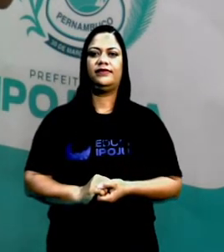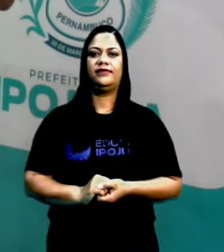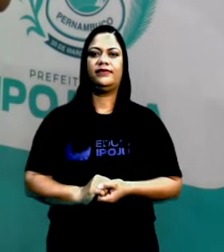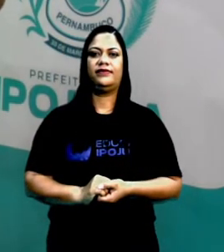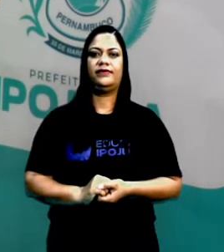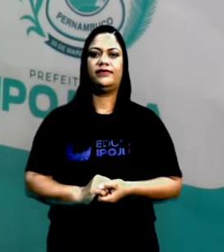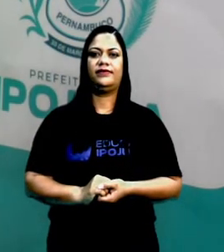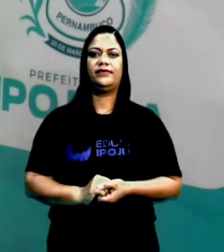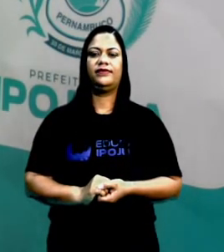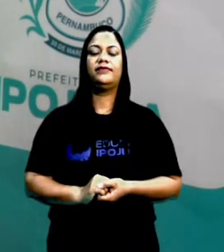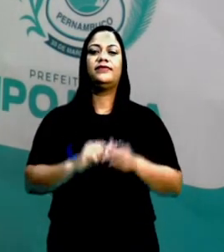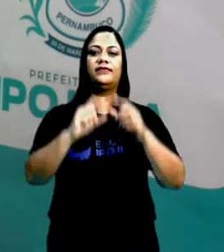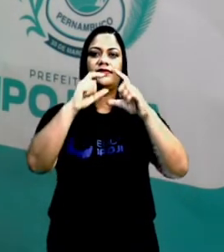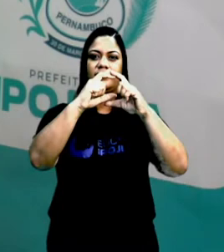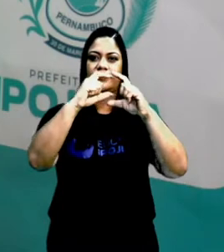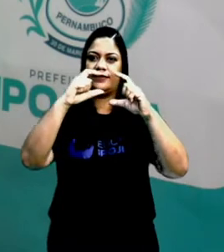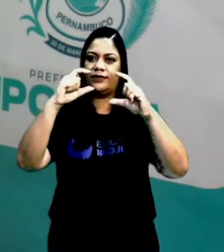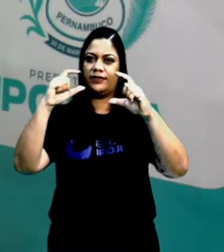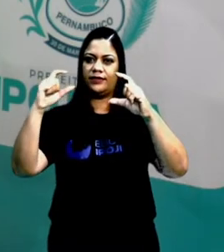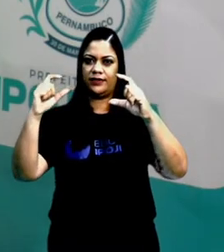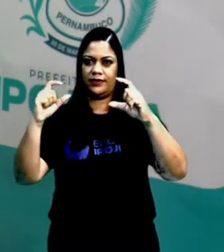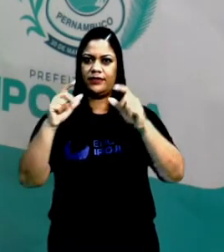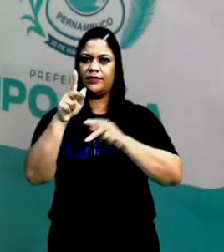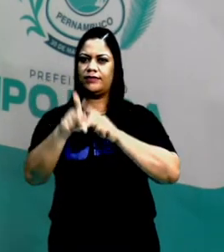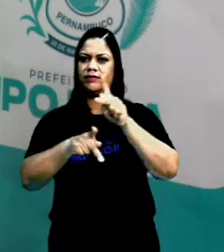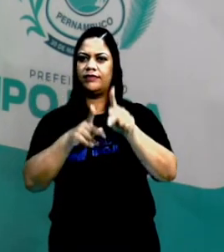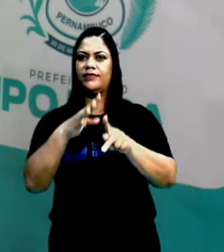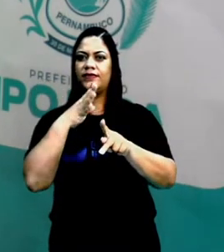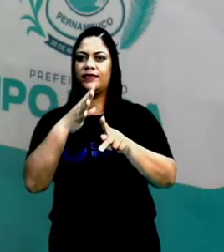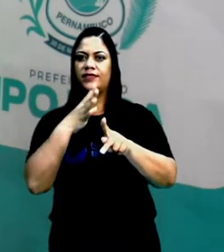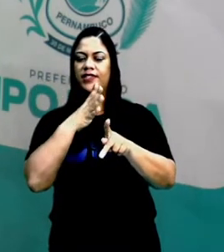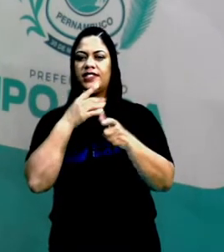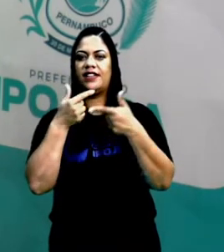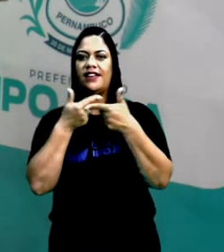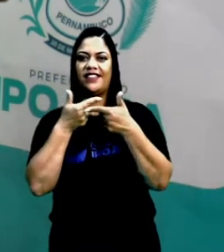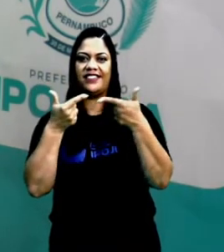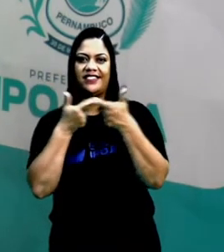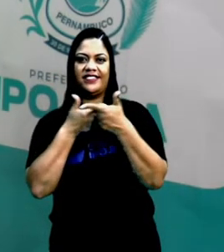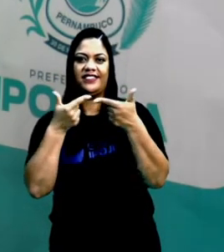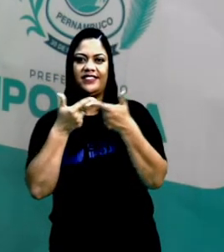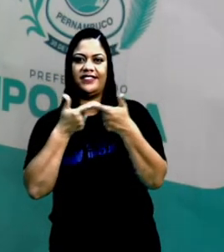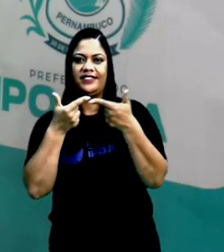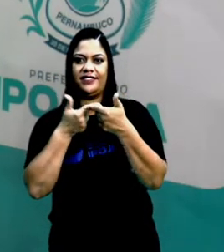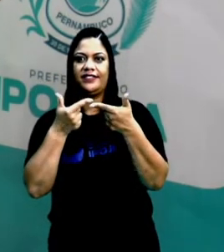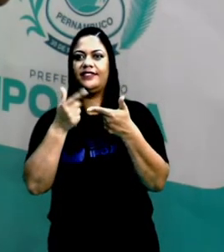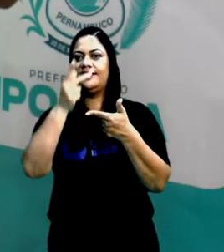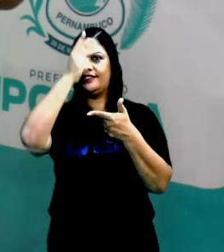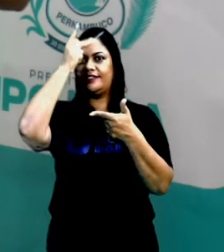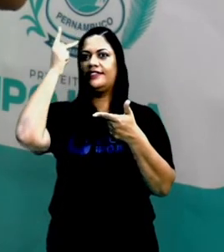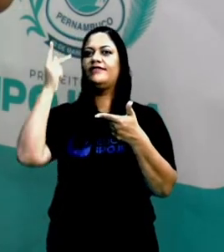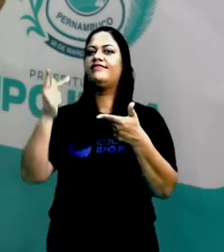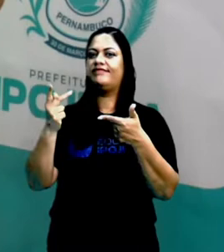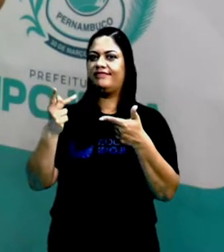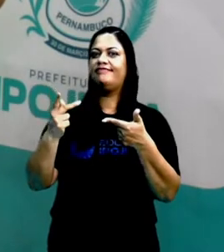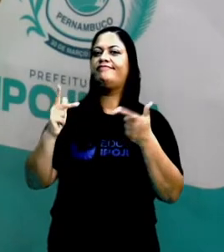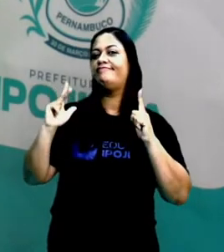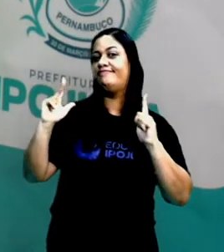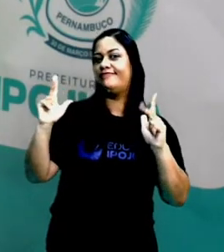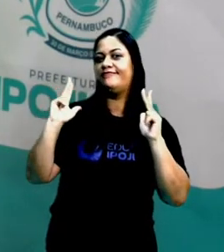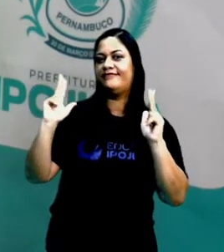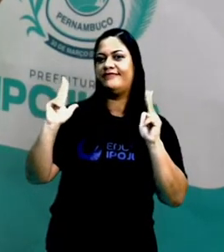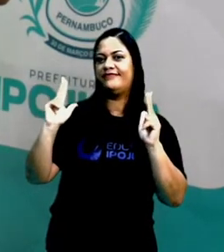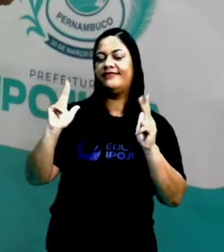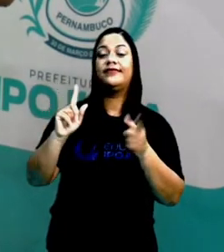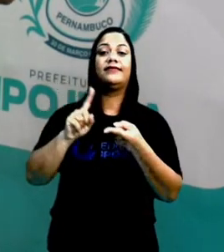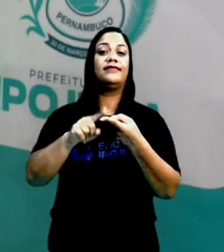O tipo de tira mais popular é a de humor. É as tirinhas engraçadas, para as pessoas se divertirem. Porém,